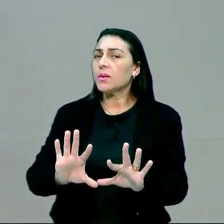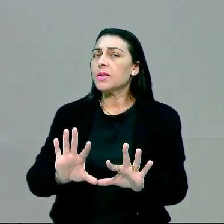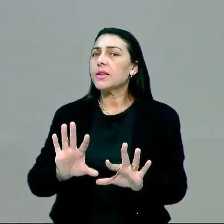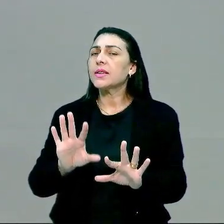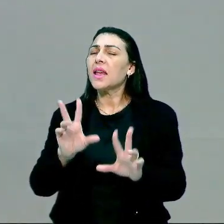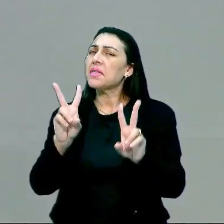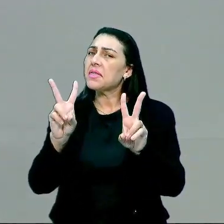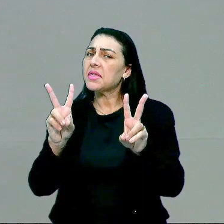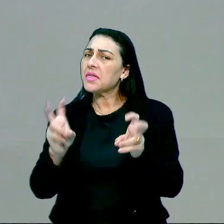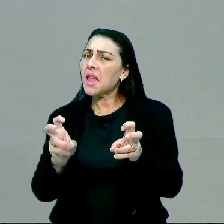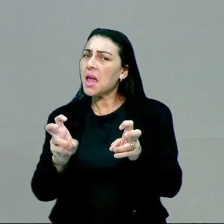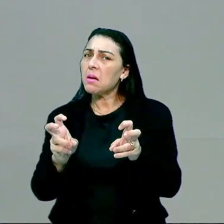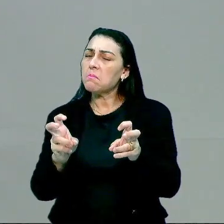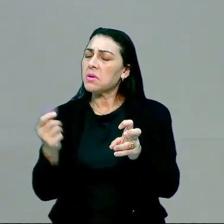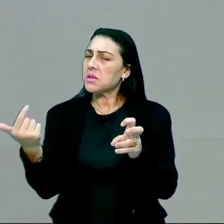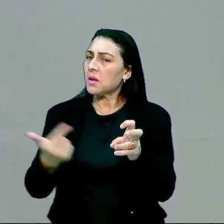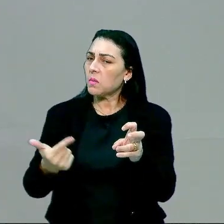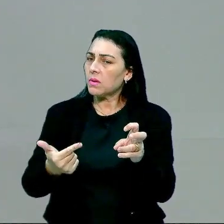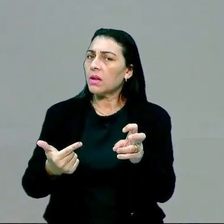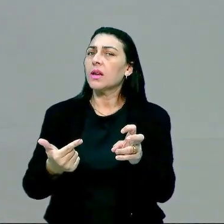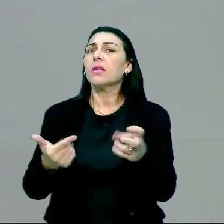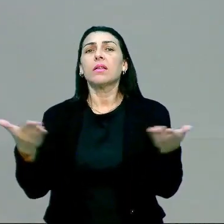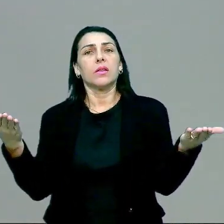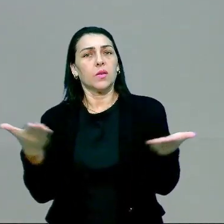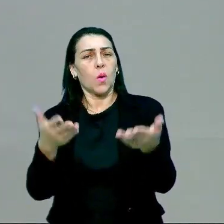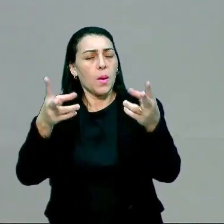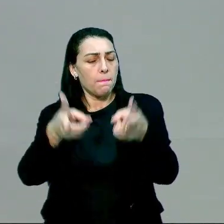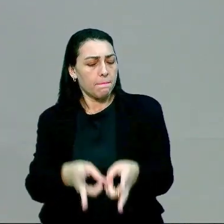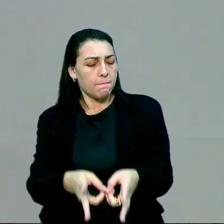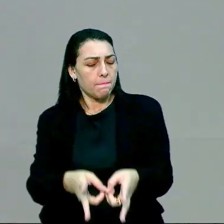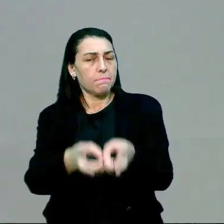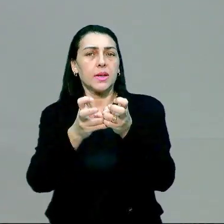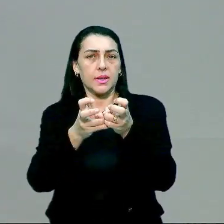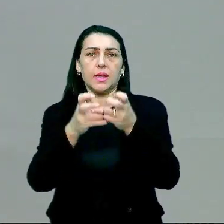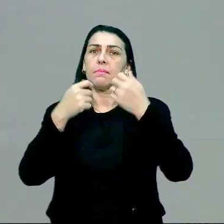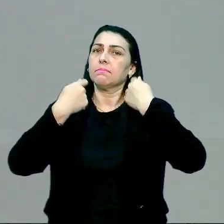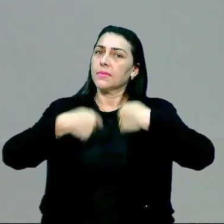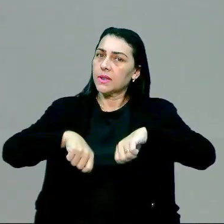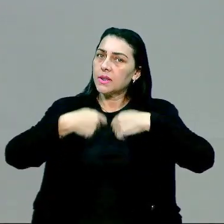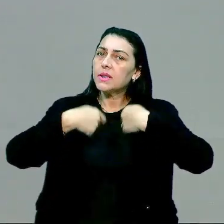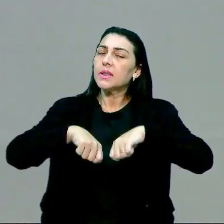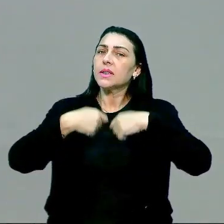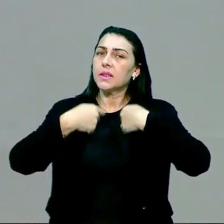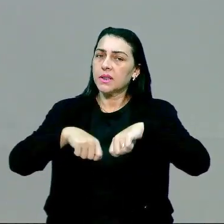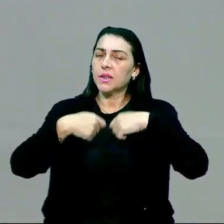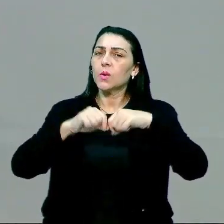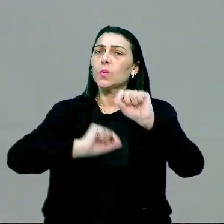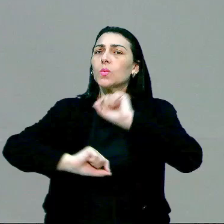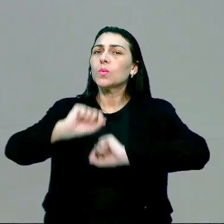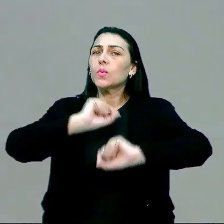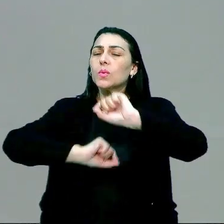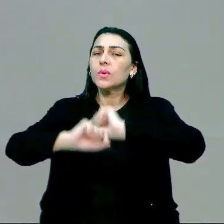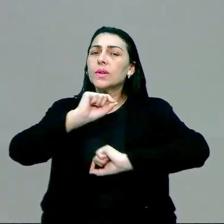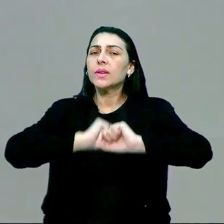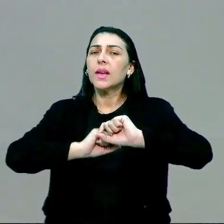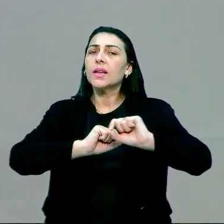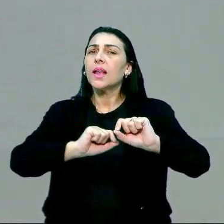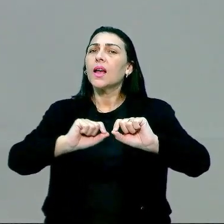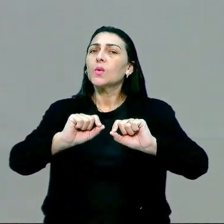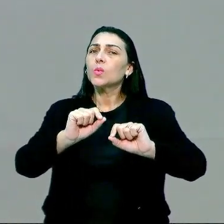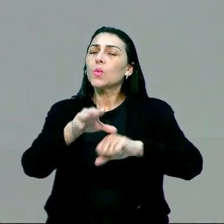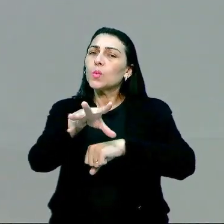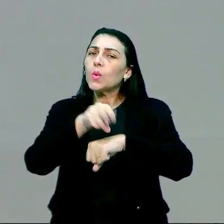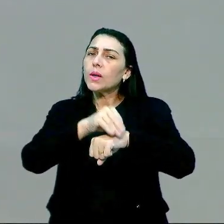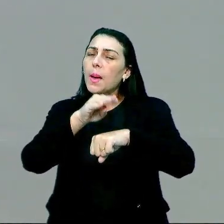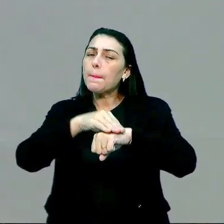ser temas secundários. E hoje percebe-se a necessidade de que as áreas do